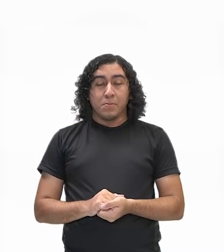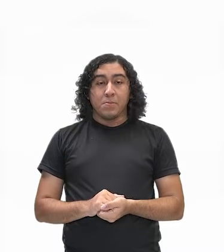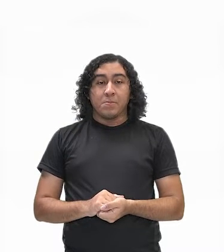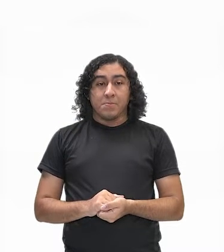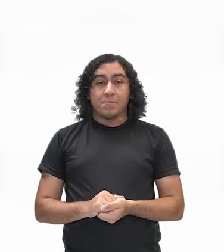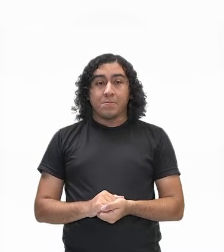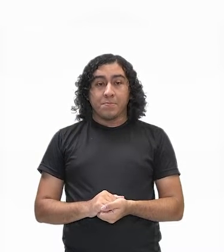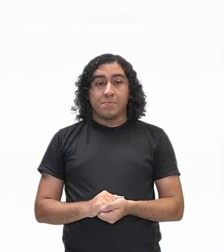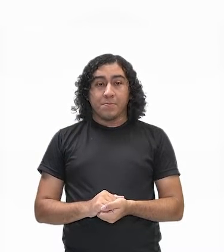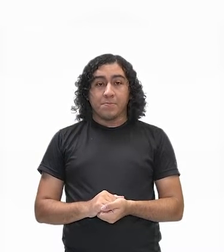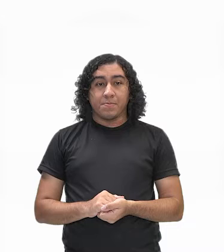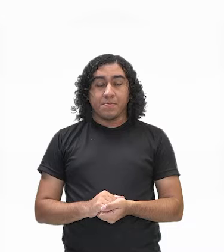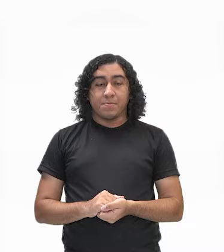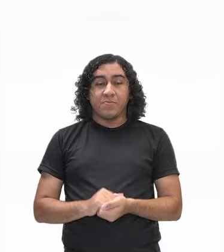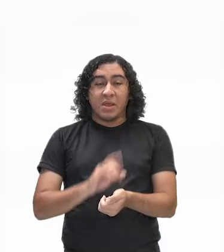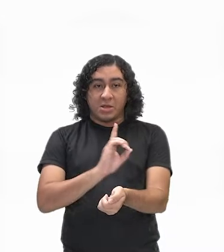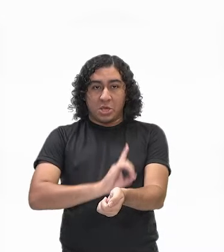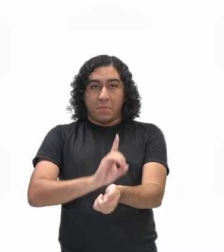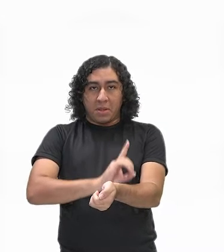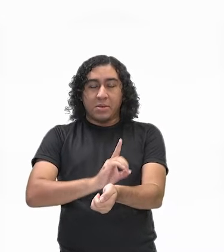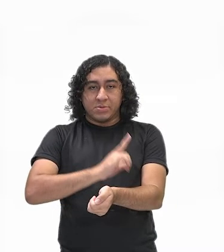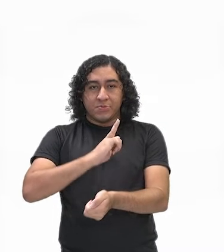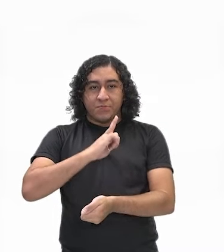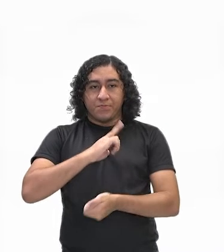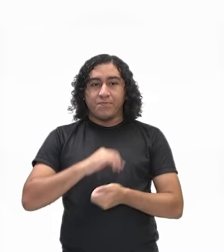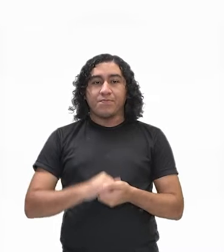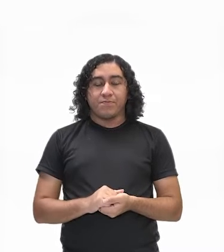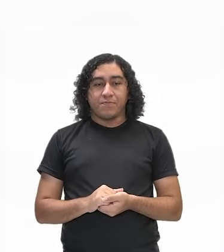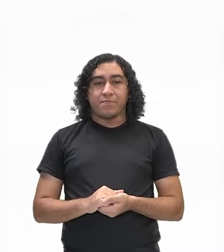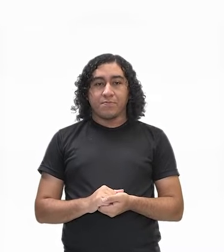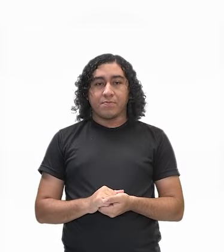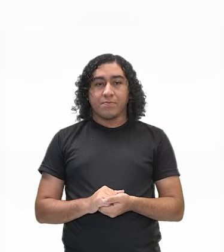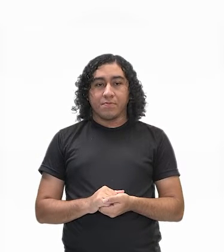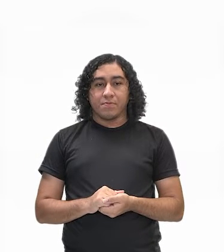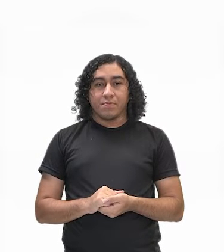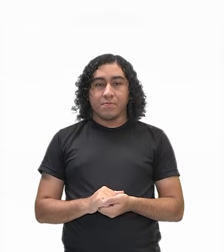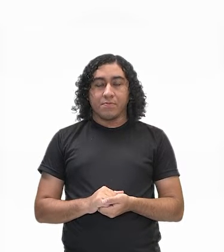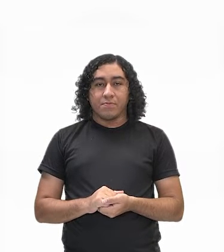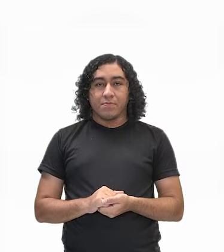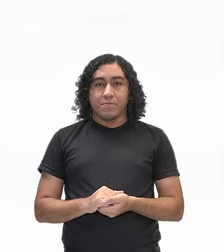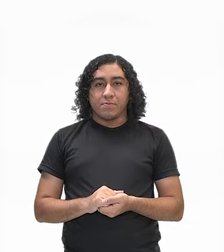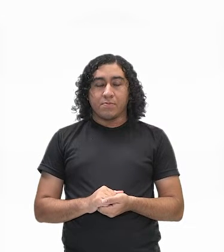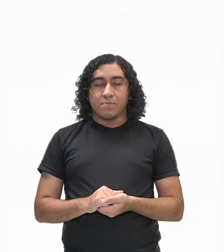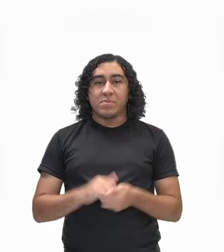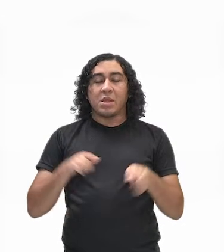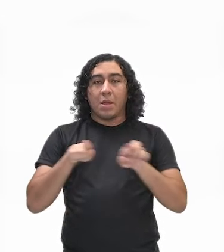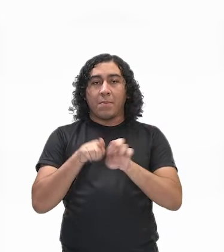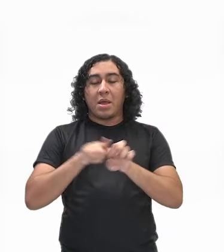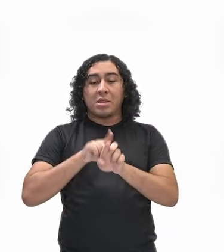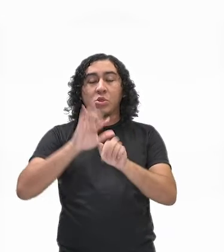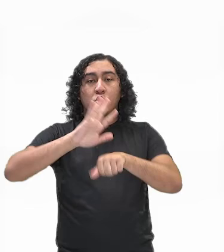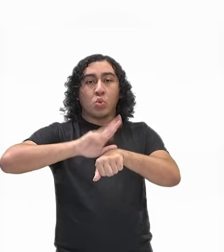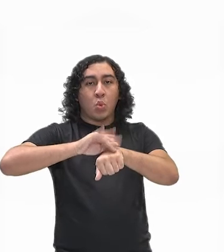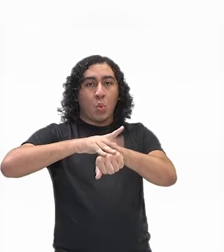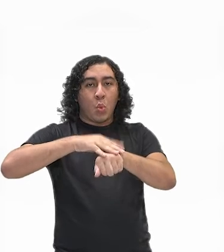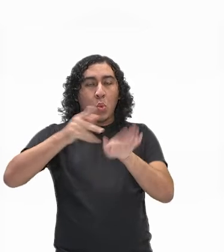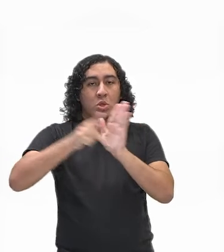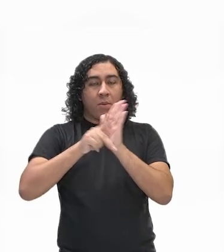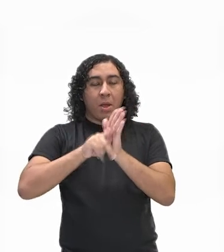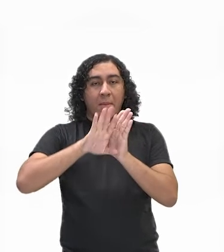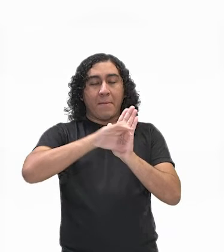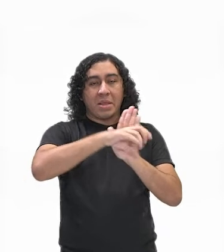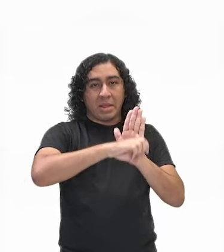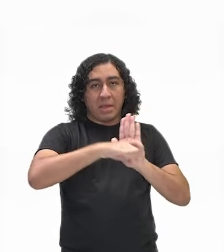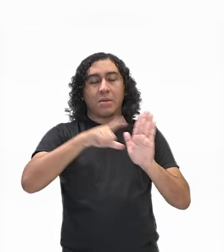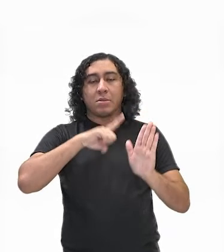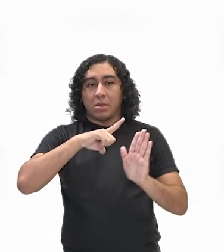infectious disease, né, então infecções, doença infecciosa, né, e nós temos de duas formas, bacteria and